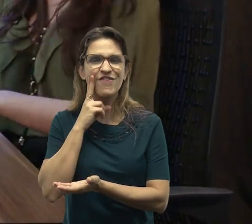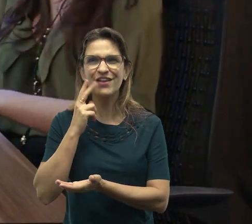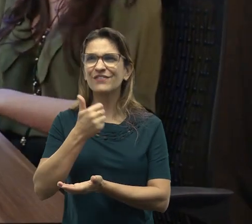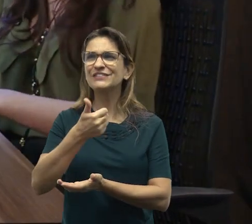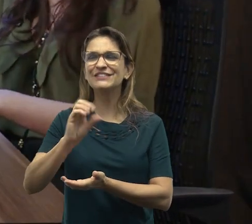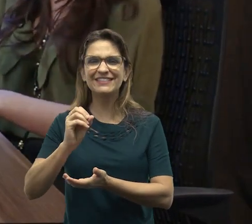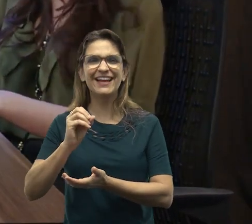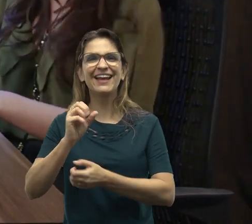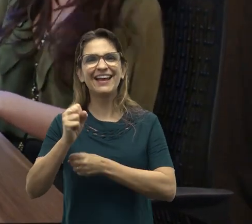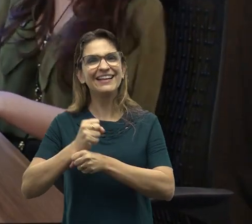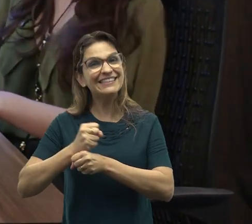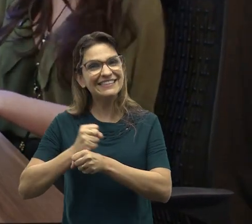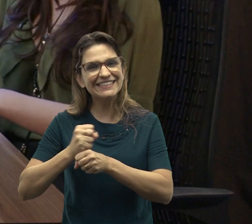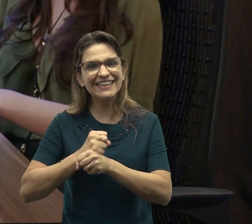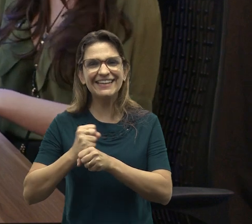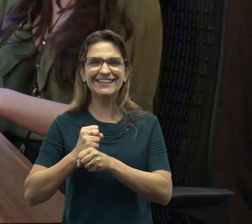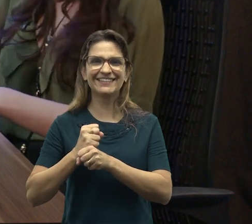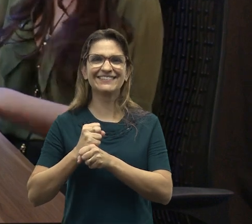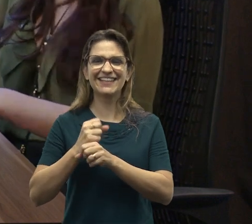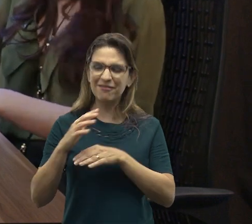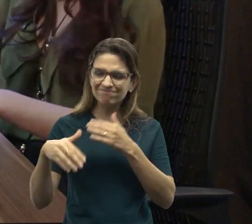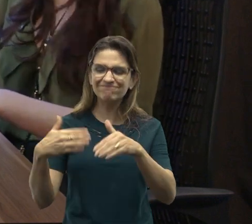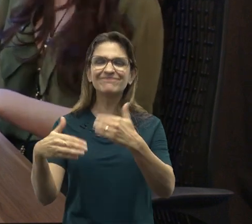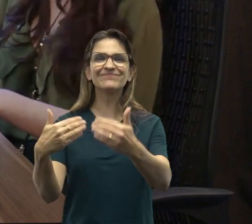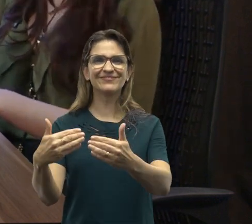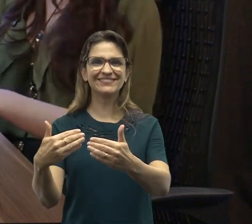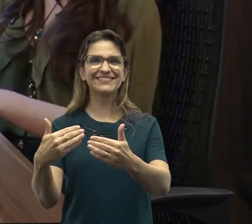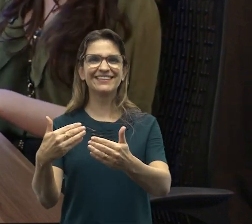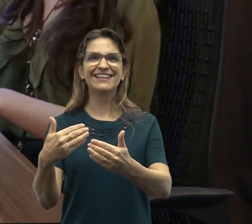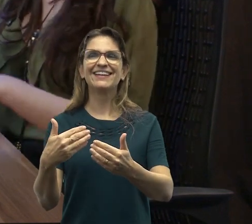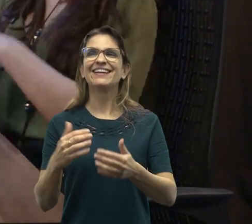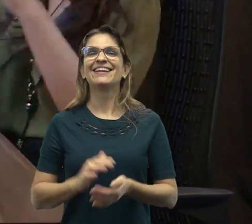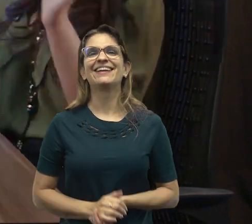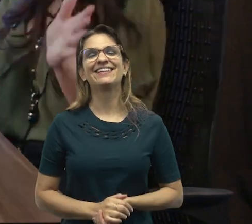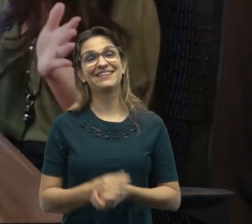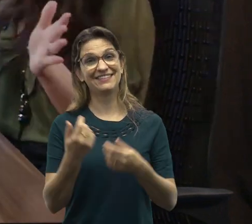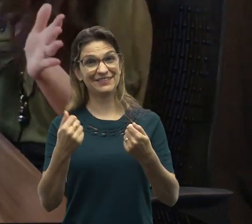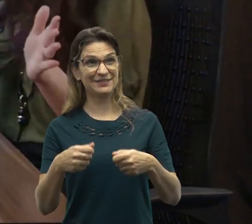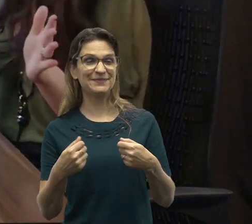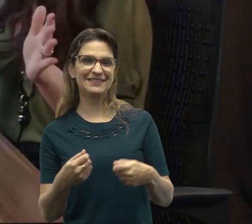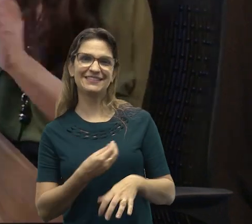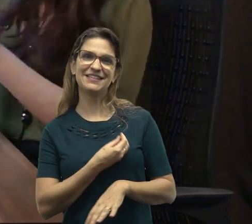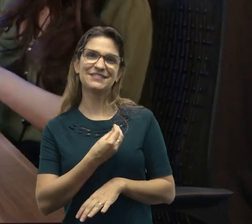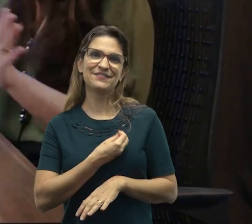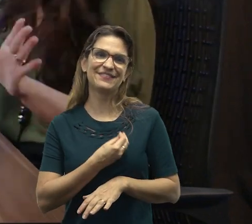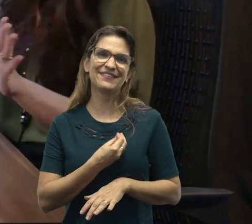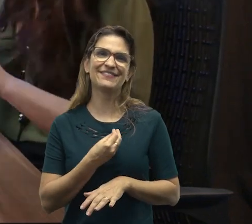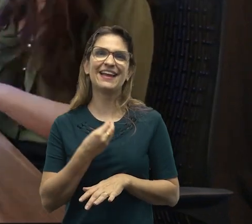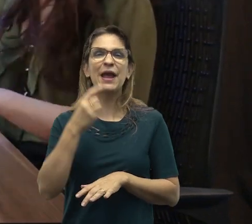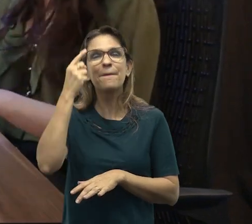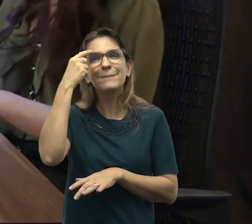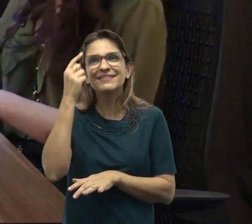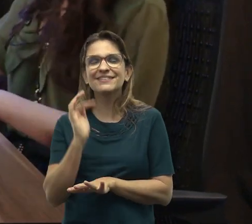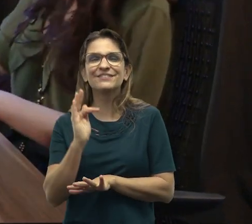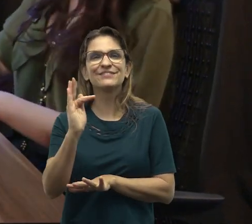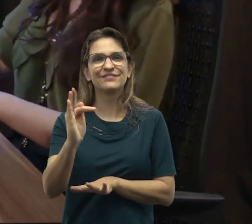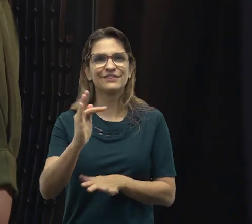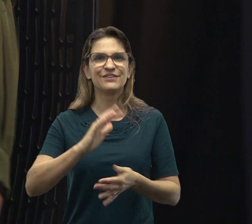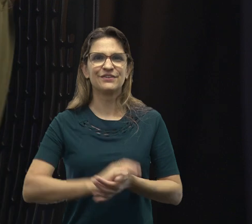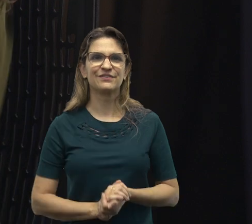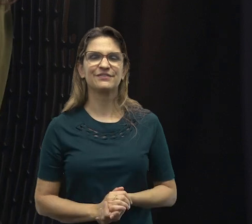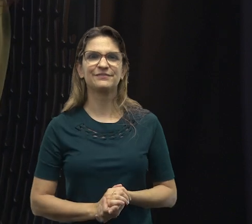a perspectiva do casamento, né? Então a gente tem que viver dessa forma. Tem né? que pensar no futuro, né? Tem que viver hoje, mas pensar no